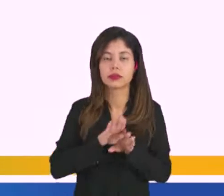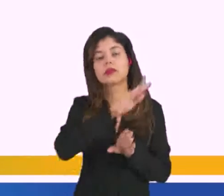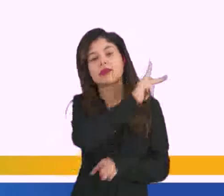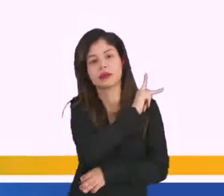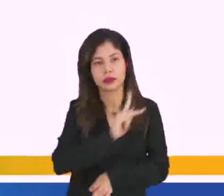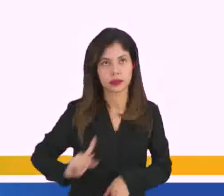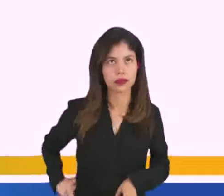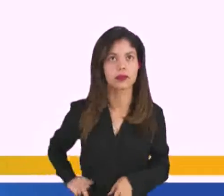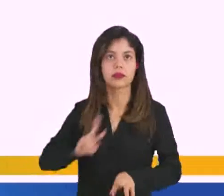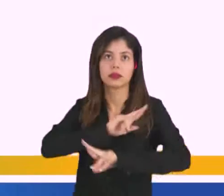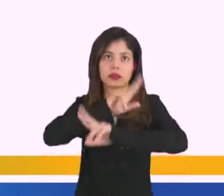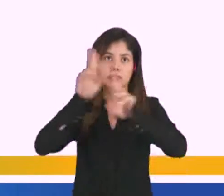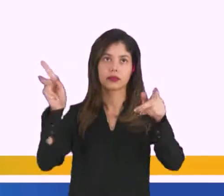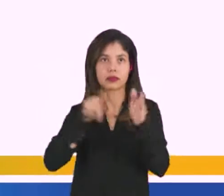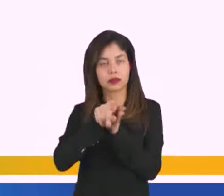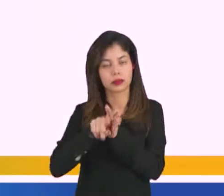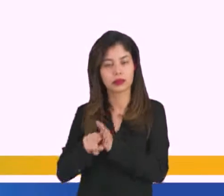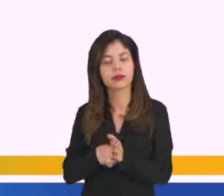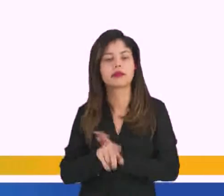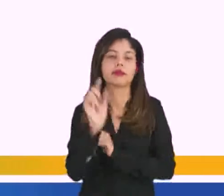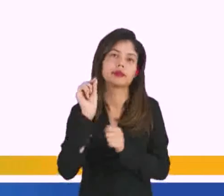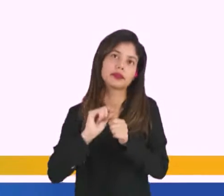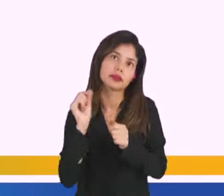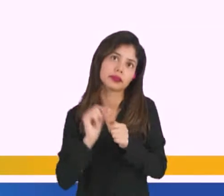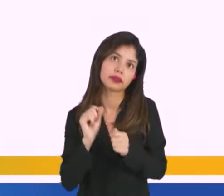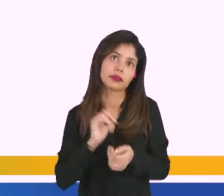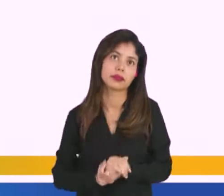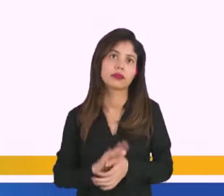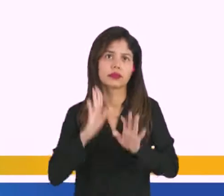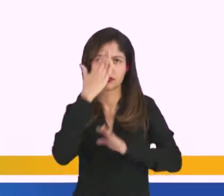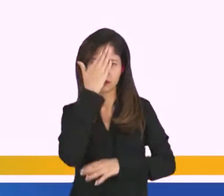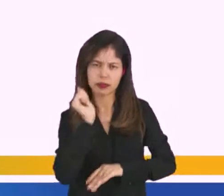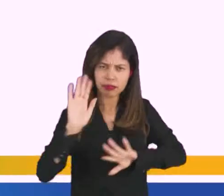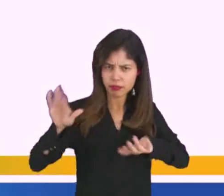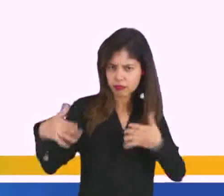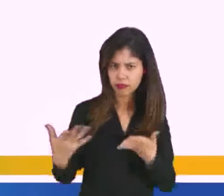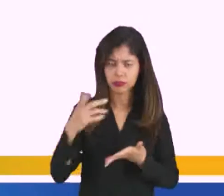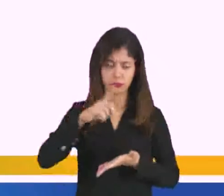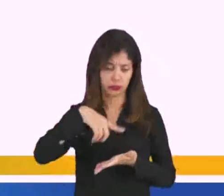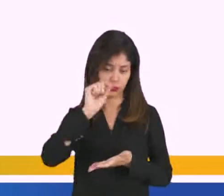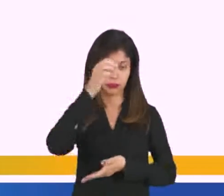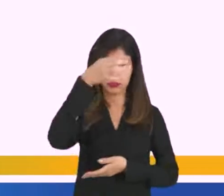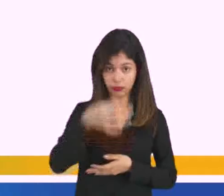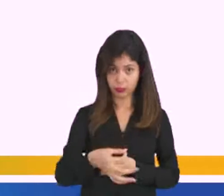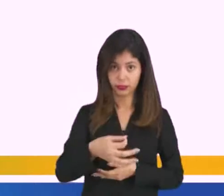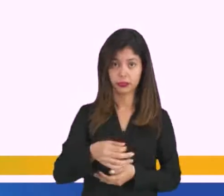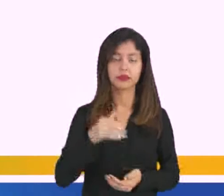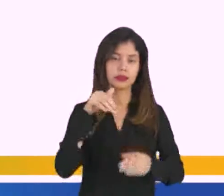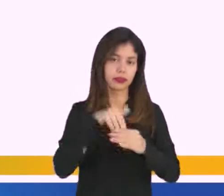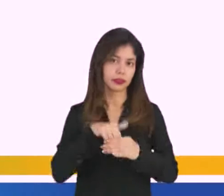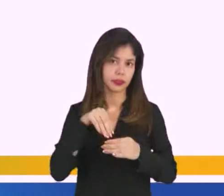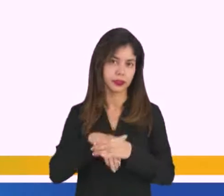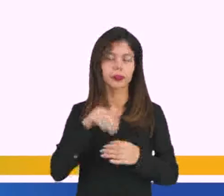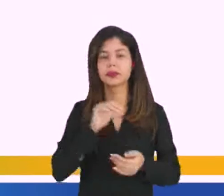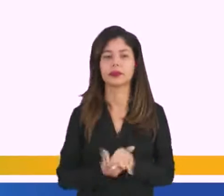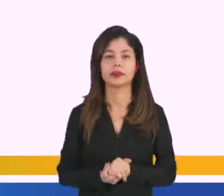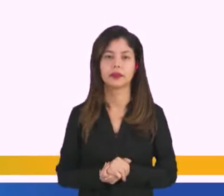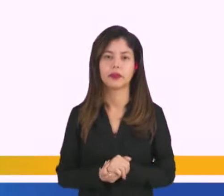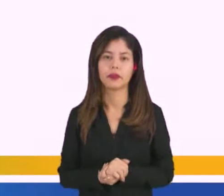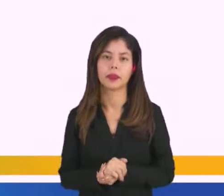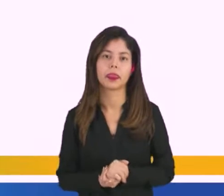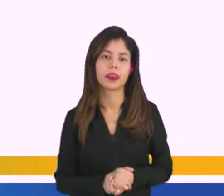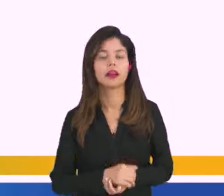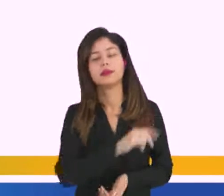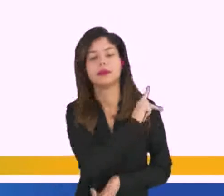República, diversas pesquisas são realizadas a fim de saber qual candidato é o favorito nas urnas. Na eleição para presidente